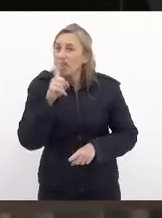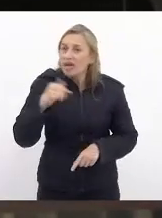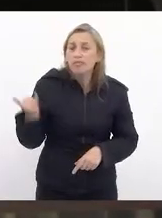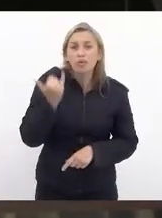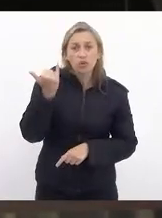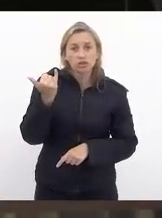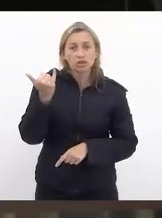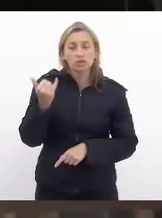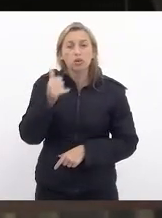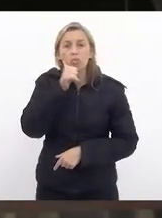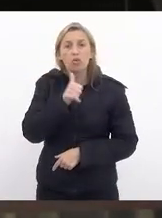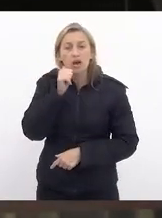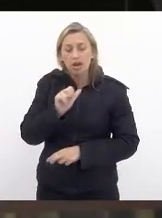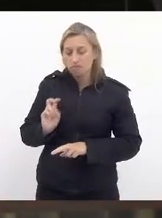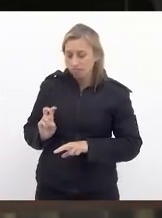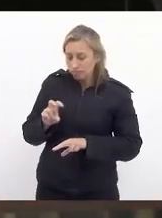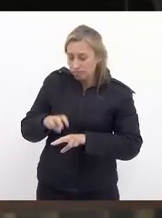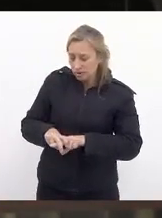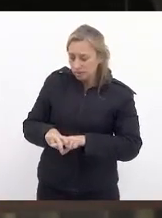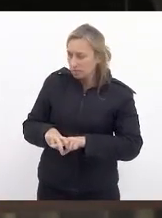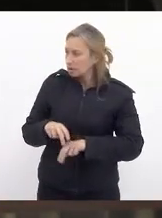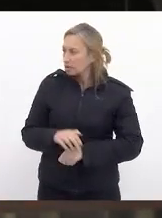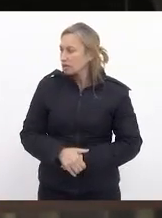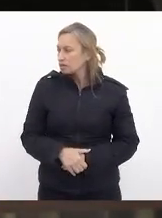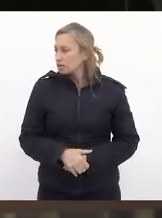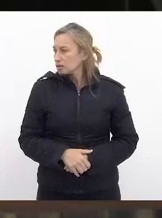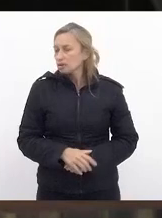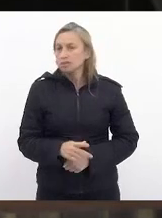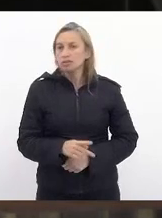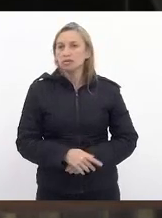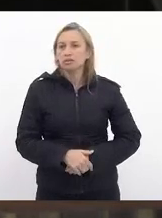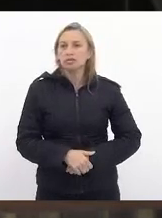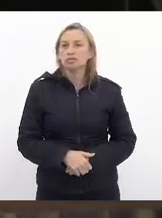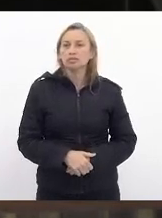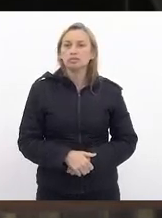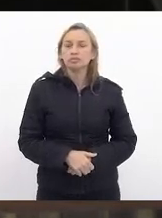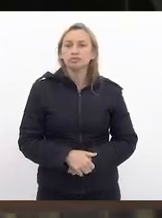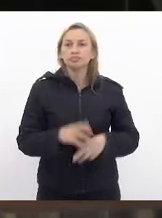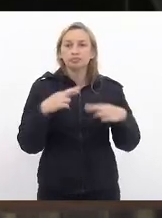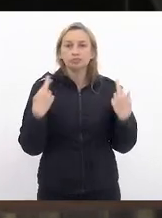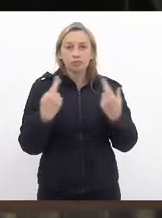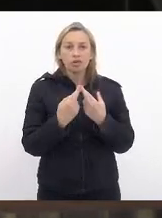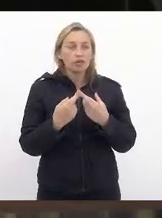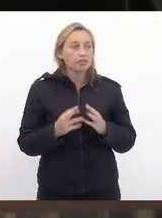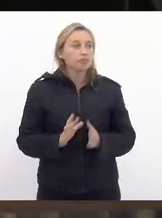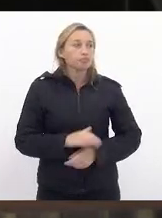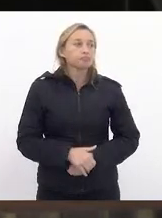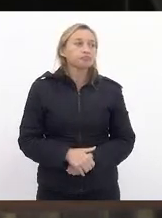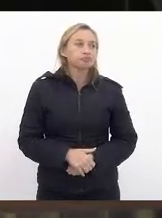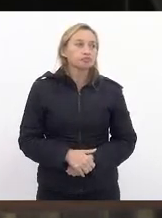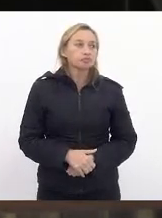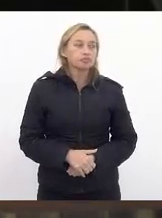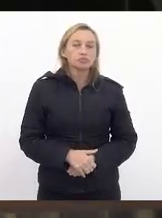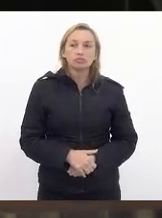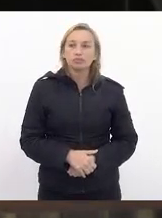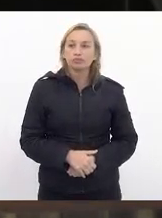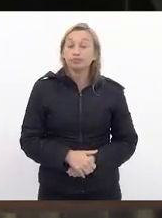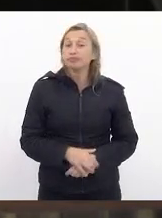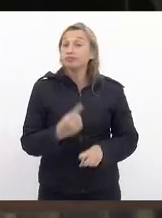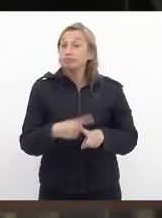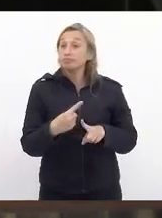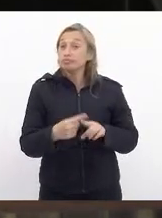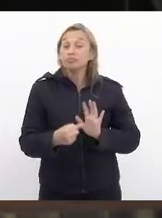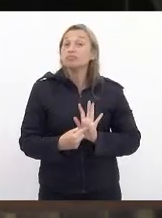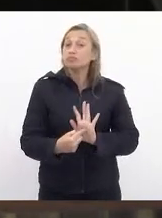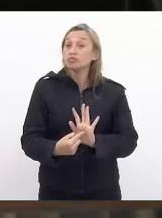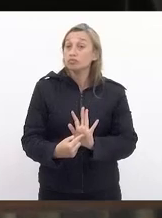muito importante quando uma mulher e Preside a sessão ainda que interinamente por que